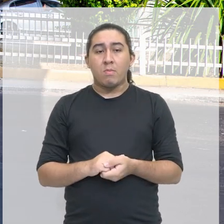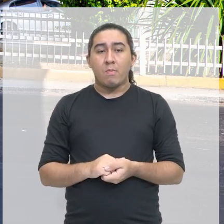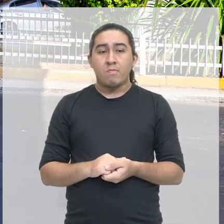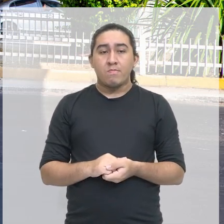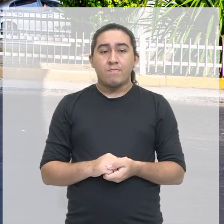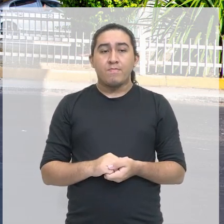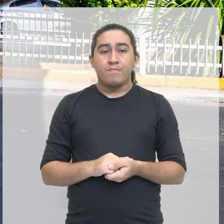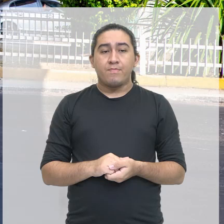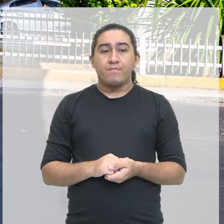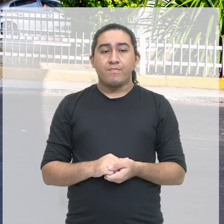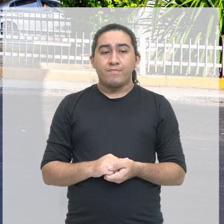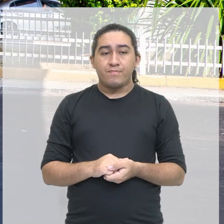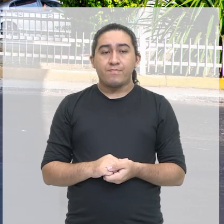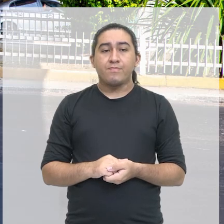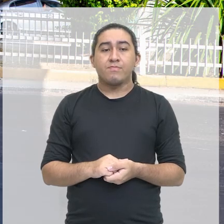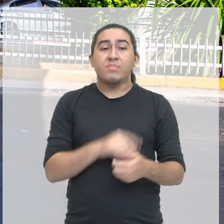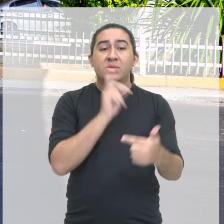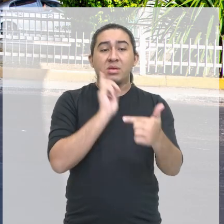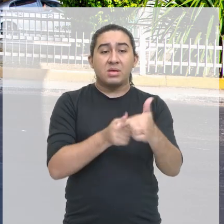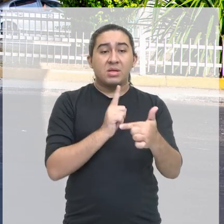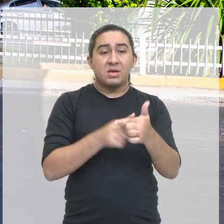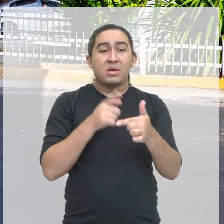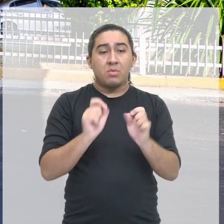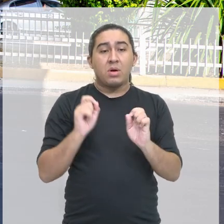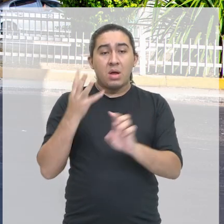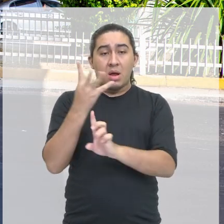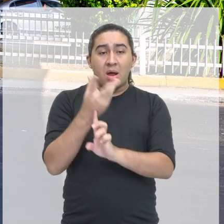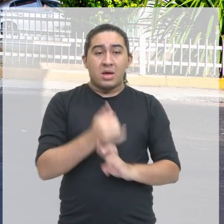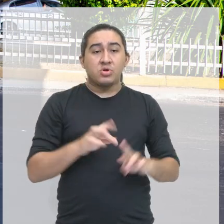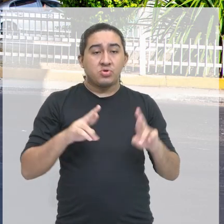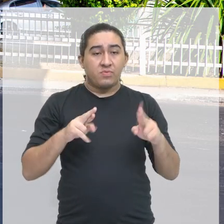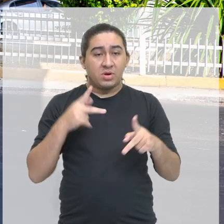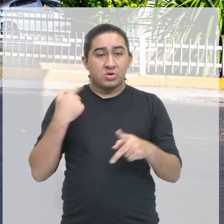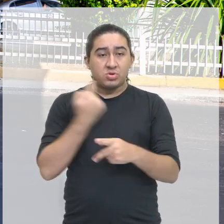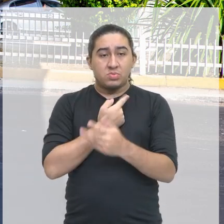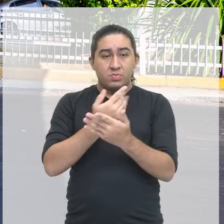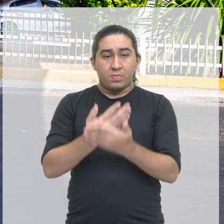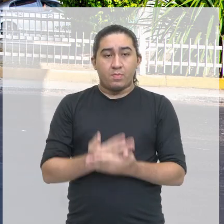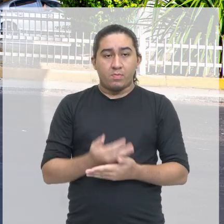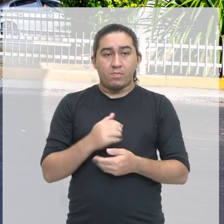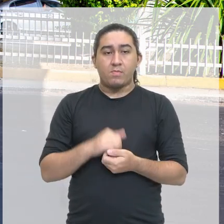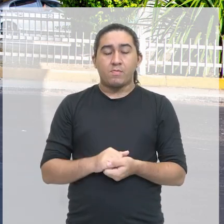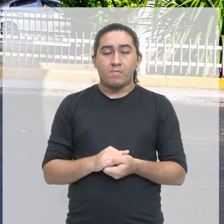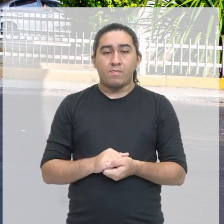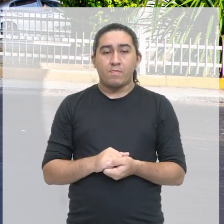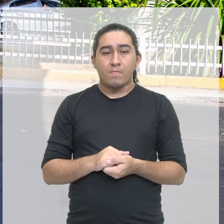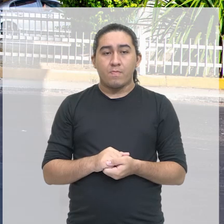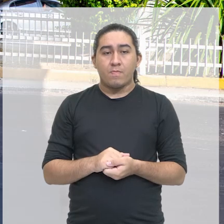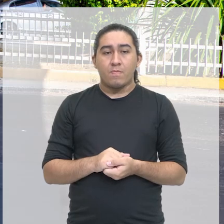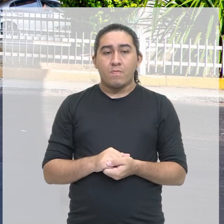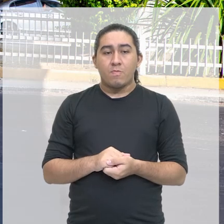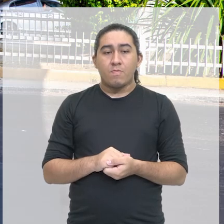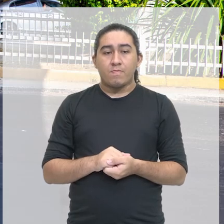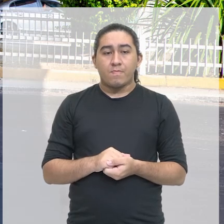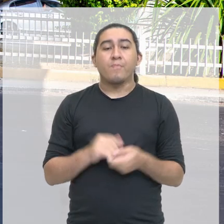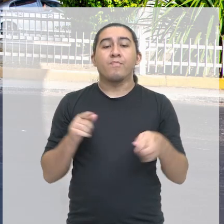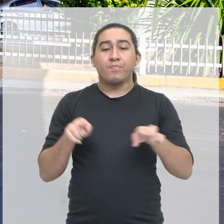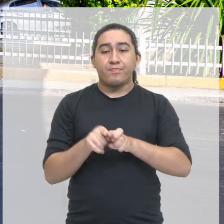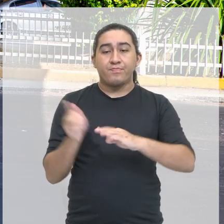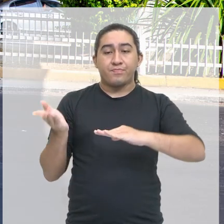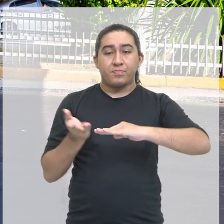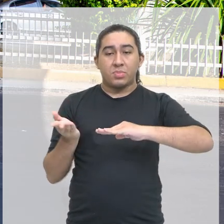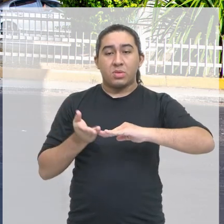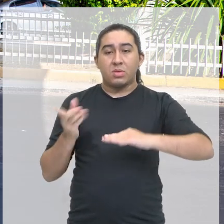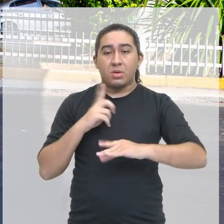ele critica o minimalismo, que é uma arte que a gente vai estudar. Também na arte contemporânea